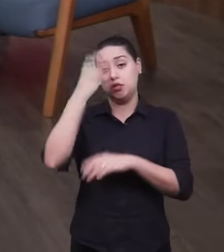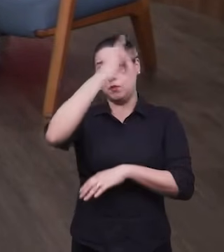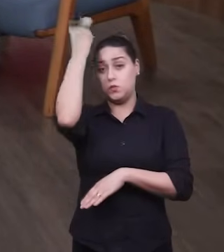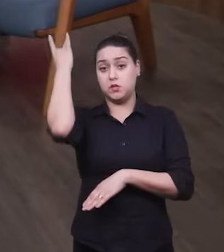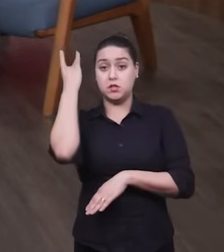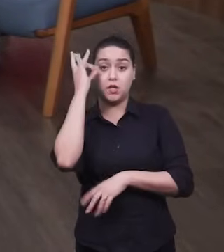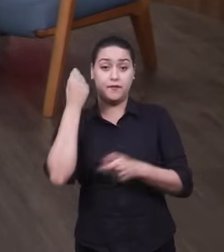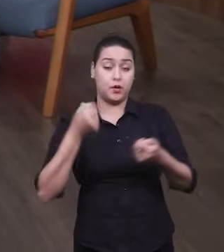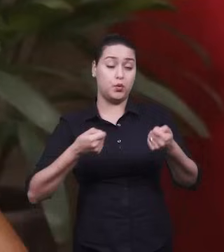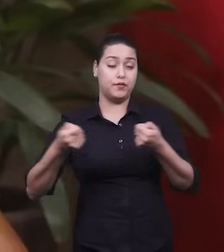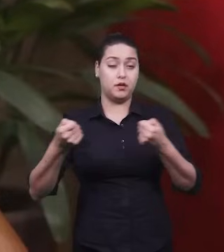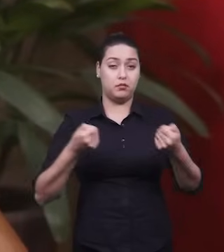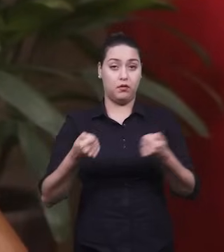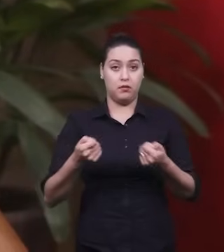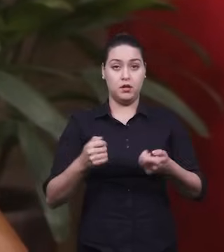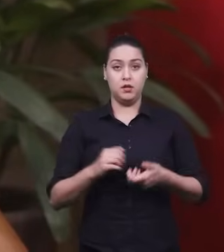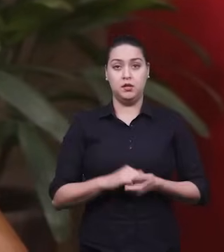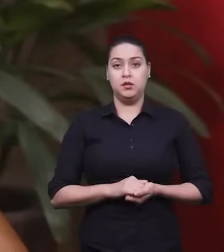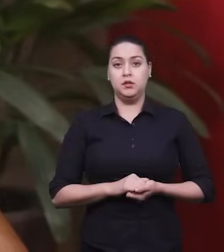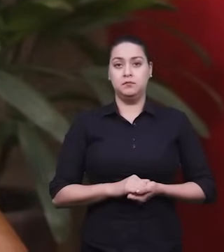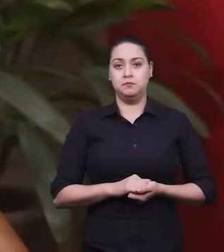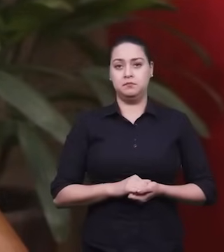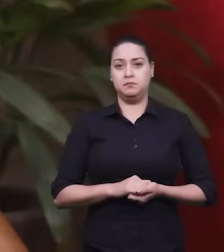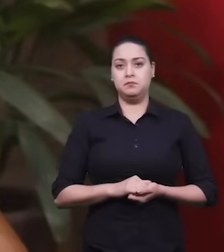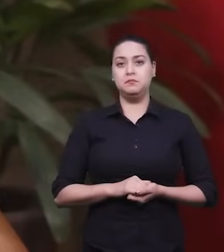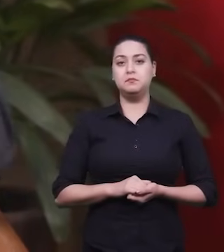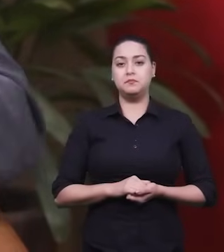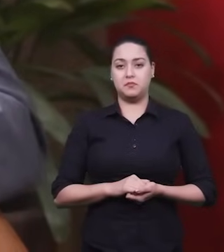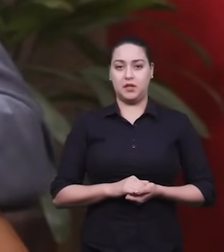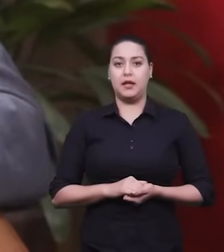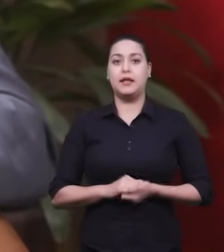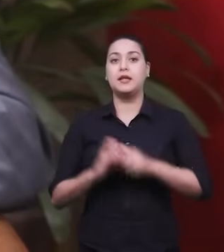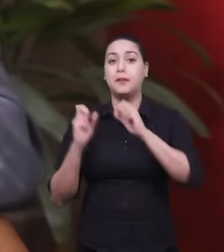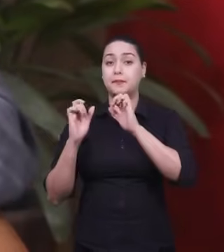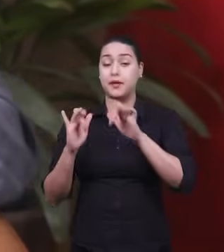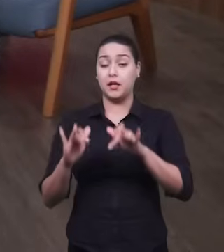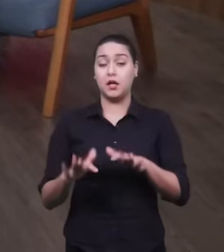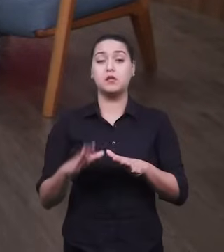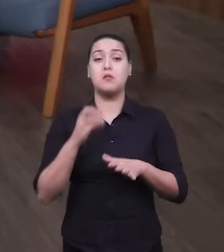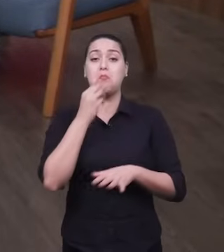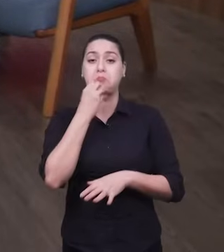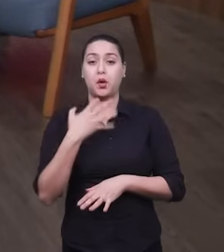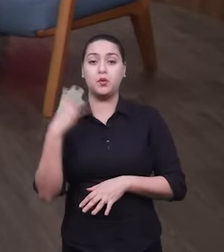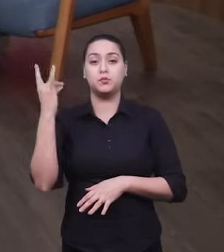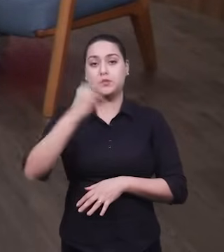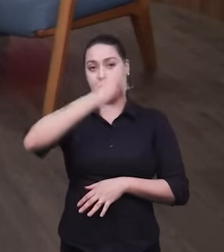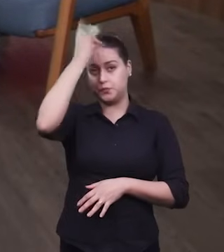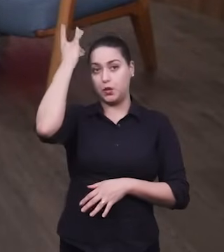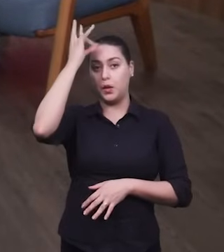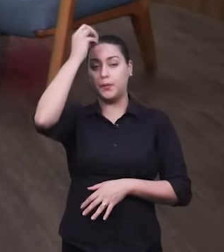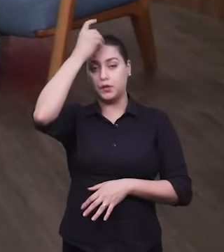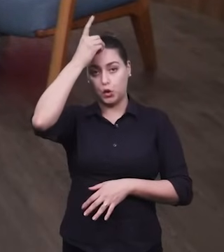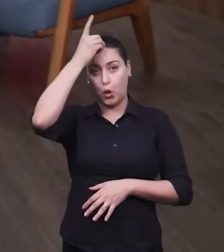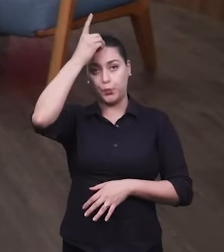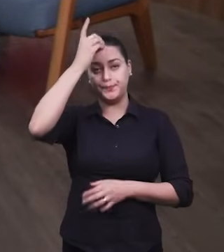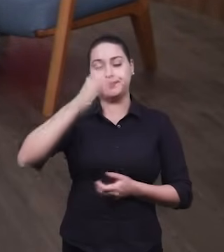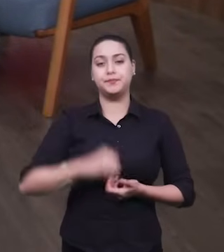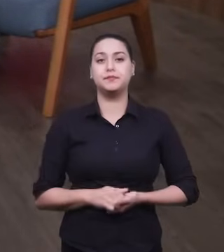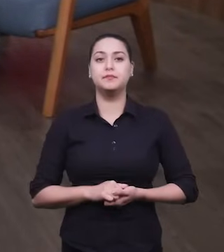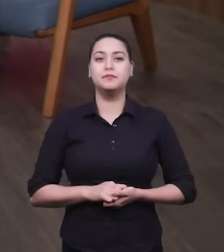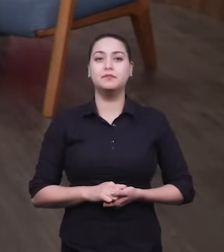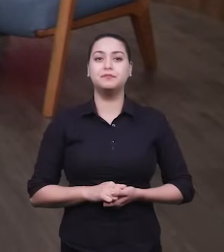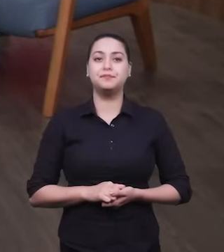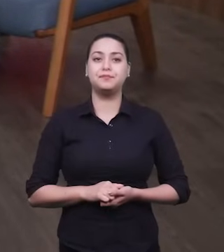vai governando, fora os benefícios dos dons espirituais. Dentro dessa abordagem aí, Sérgio,